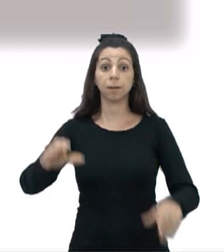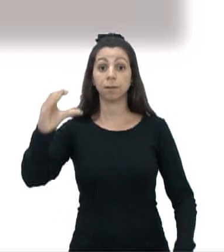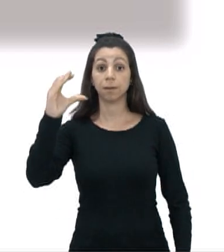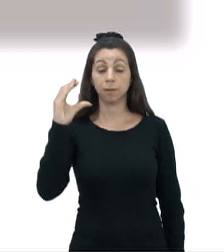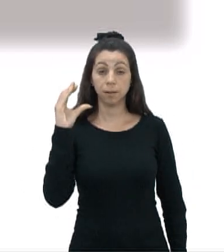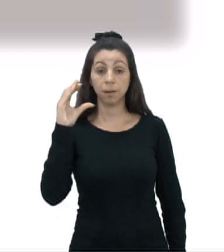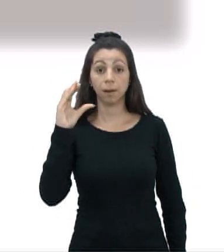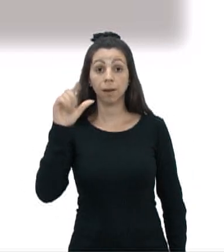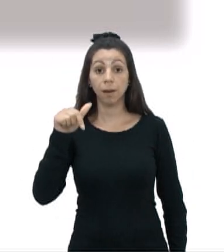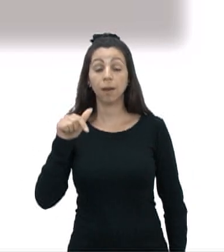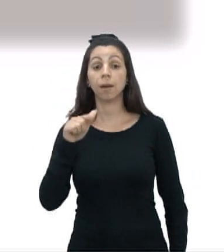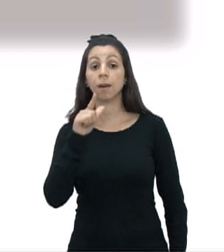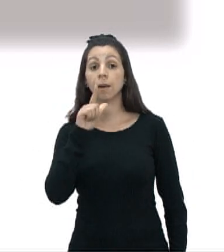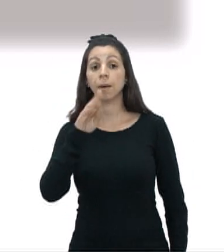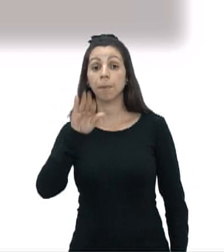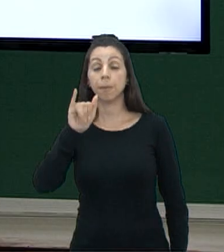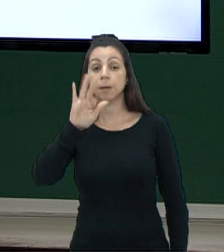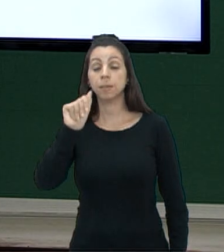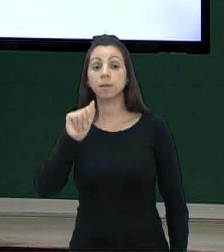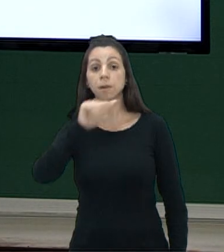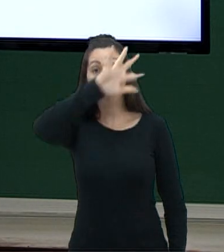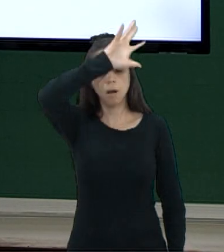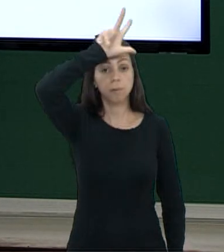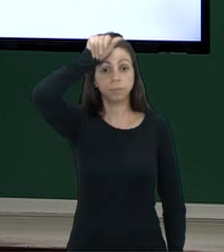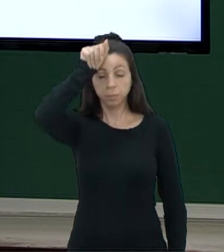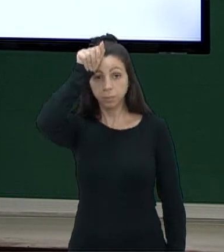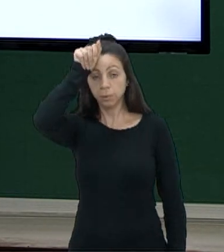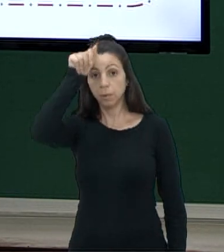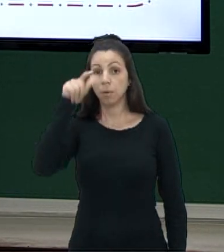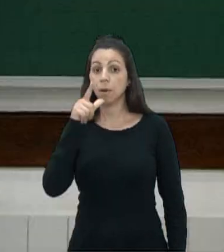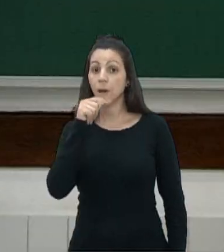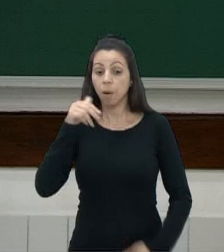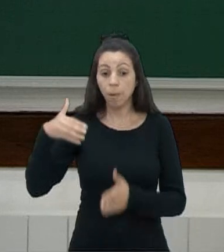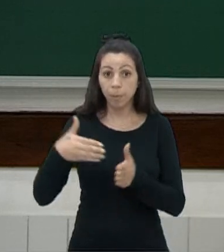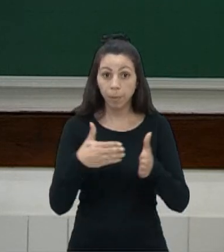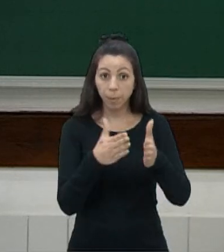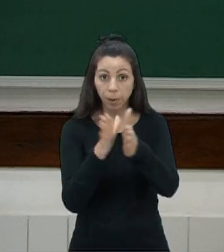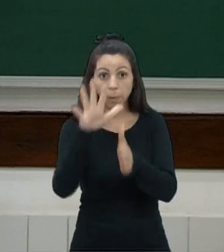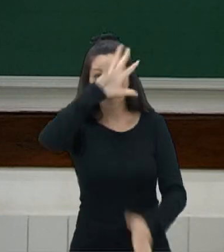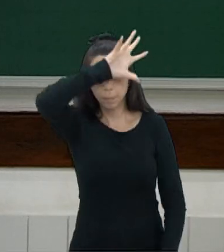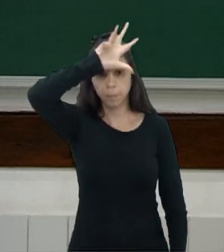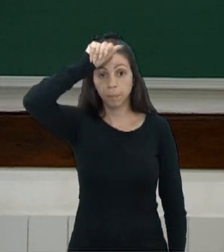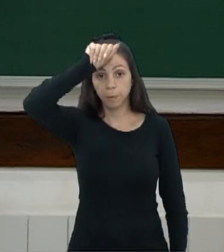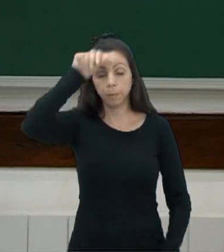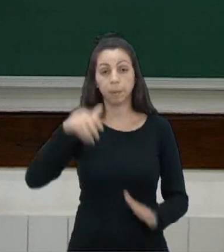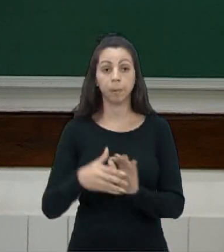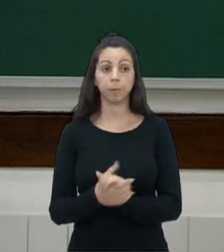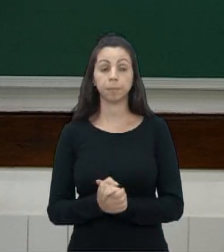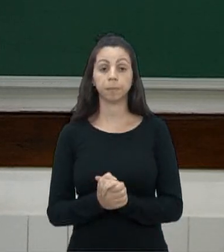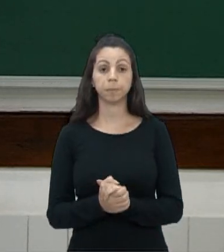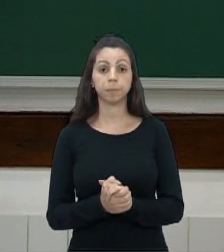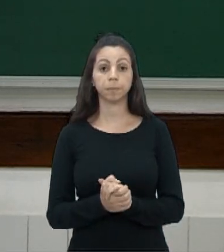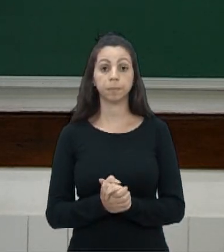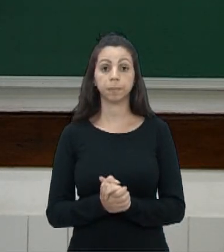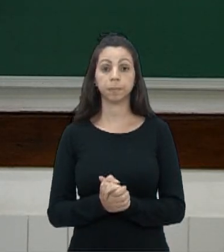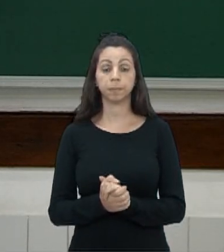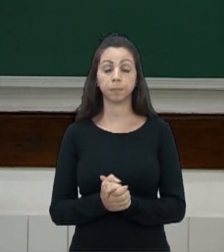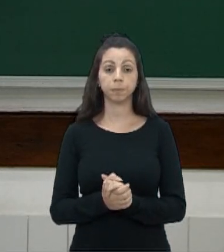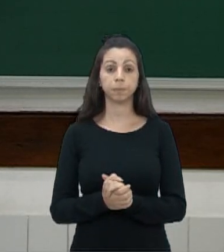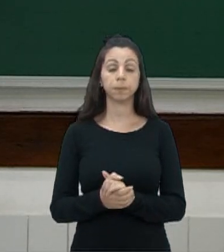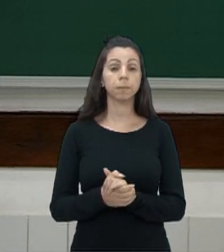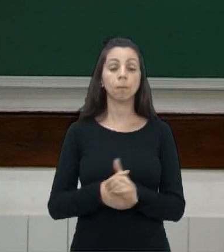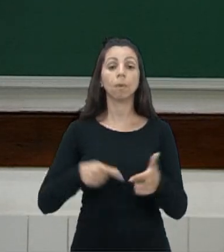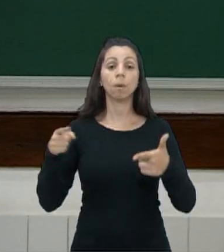bacia amazônica, fazendo referência ao rio Amazonas. E agora aqui na tela vai aparecer para você o quê? A nossa